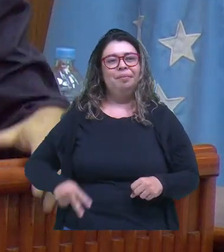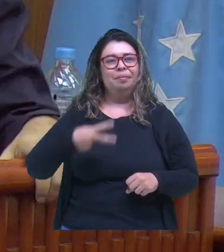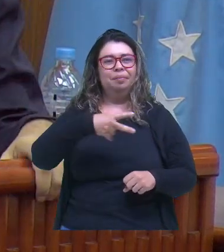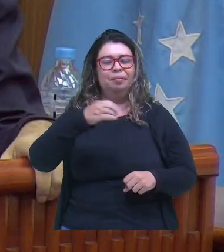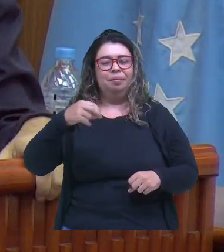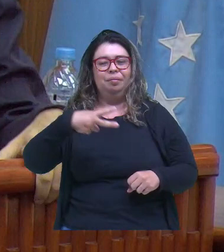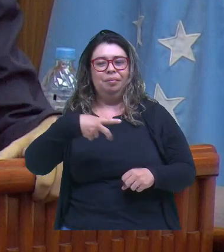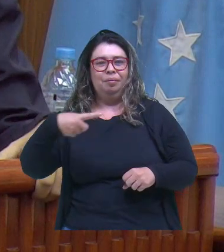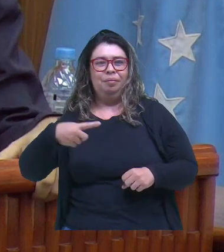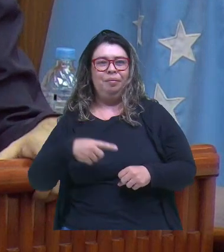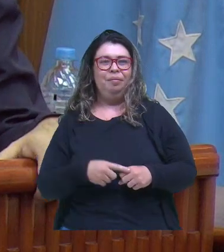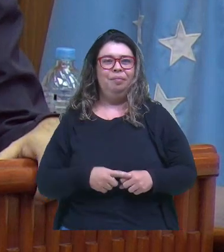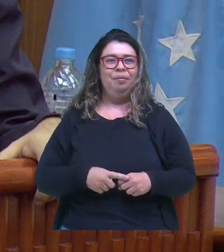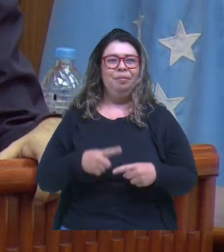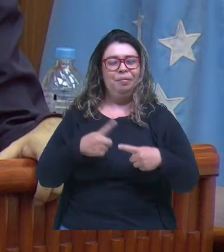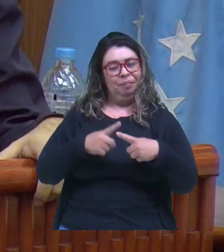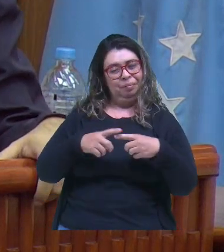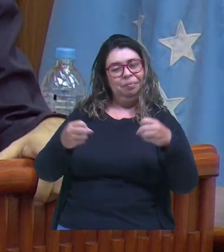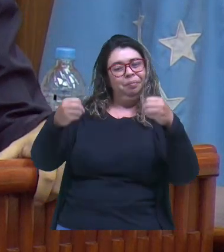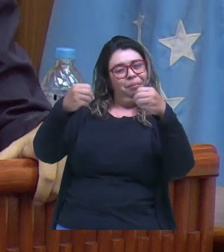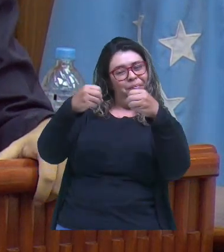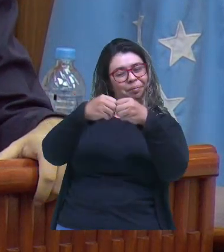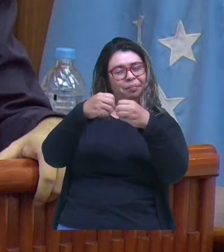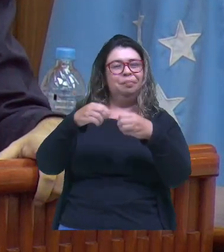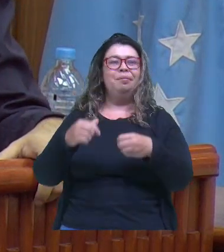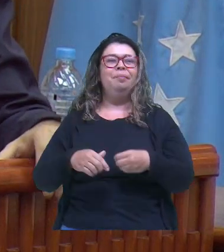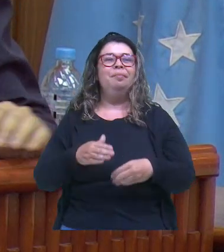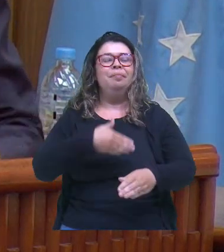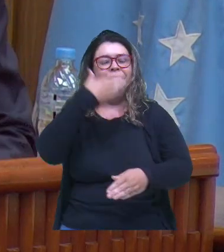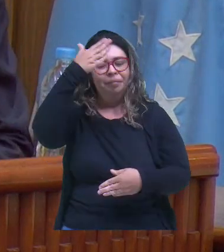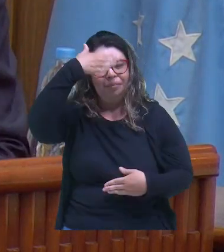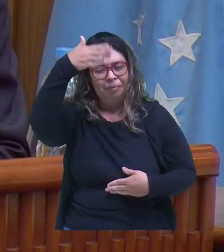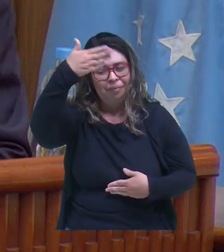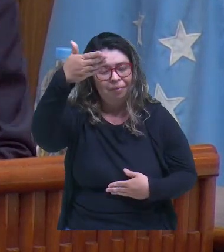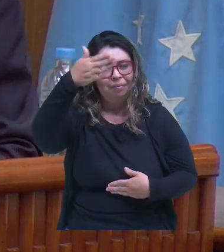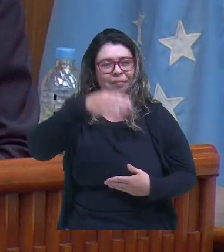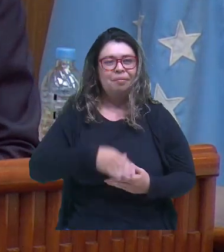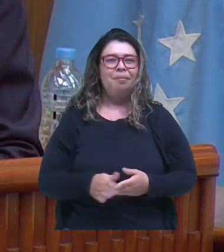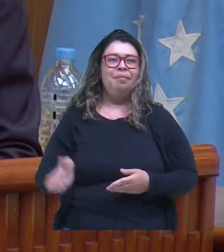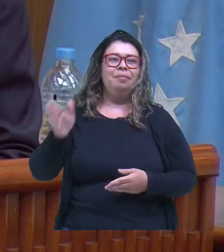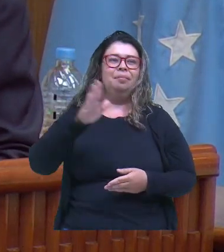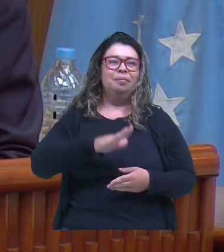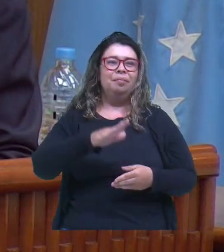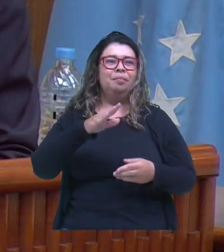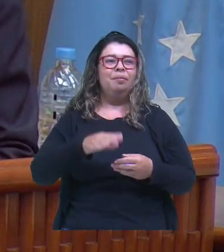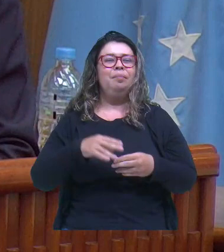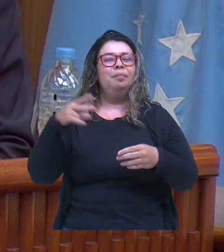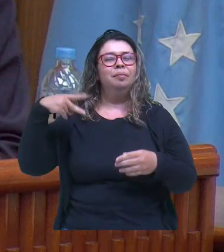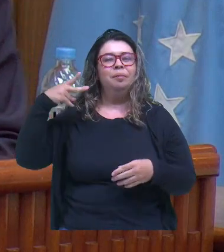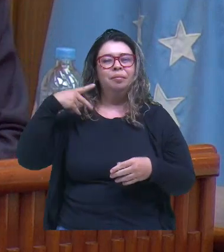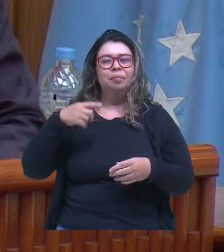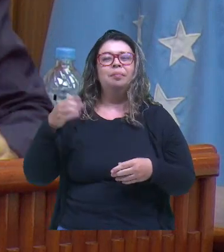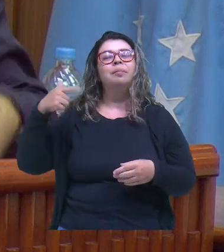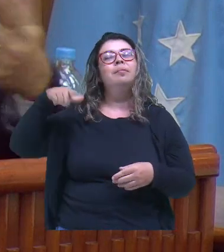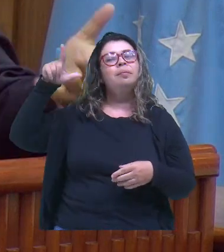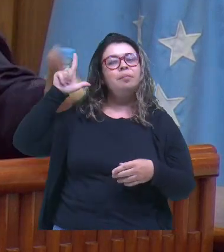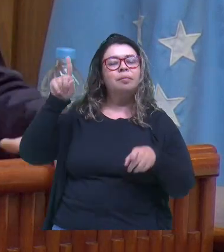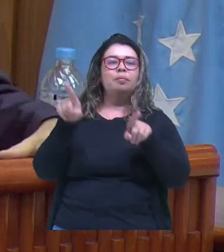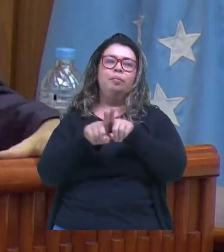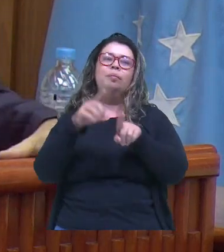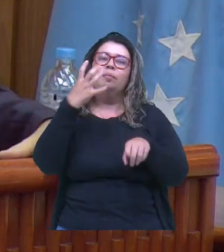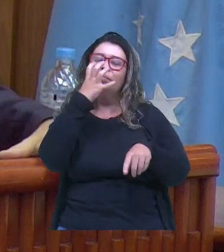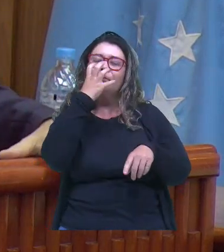do que por competência merecer essa honraria. Eu vim de uma legislatura passada, assim como o vereador Alexandre, e aí,